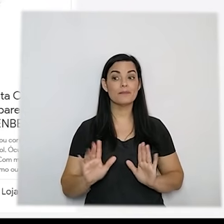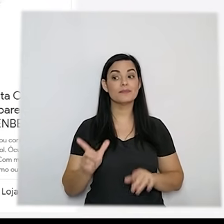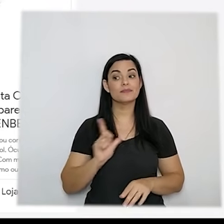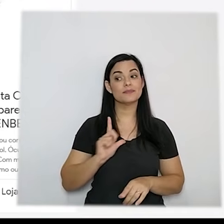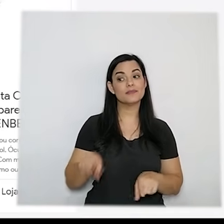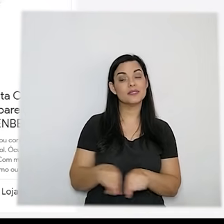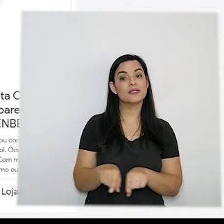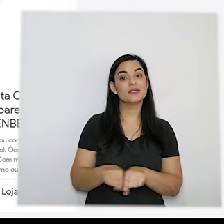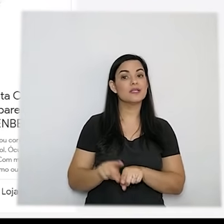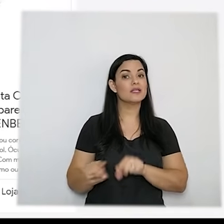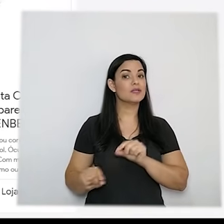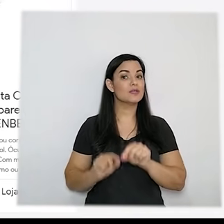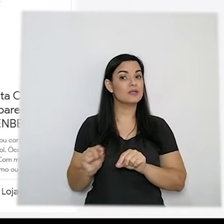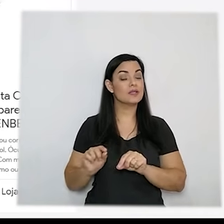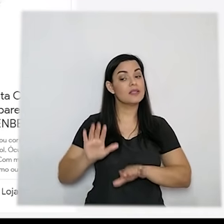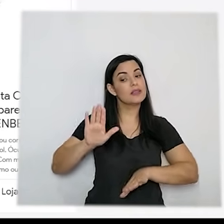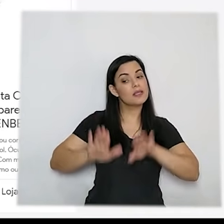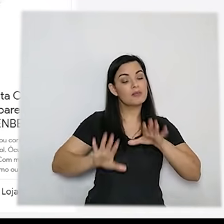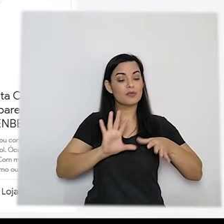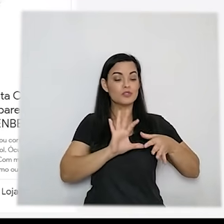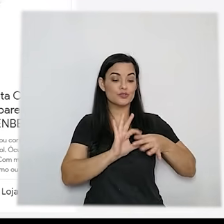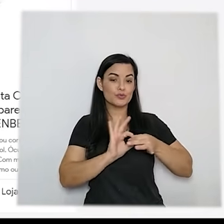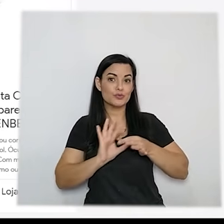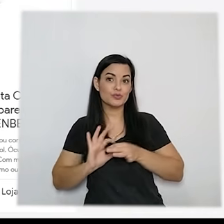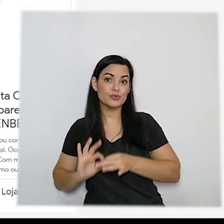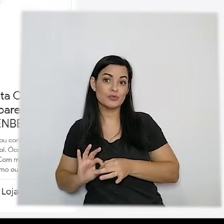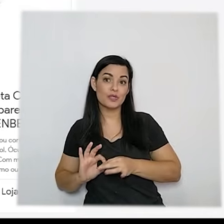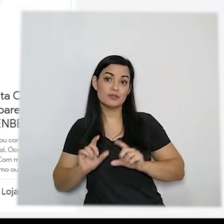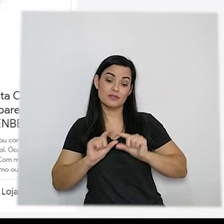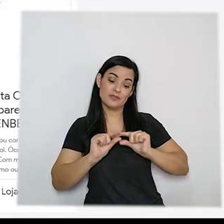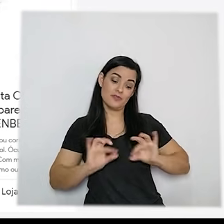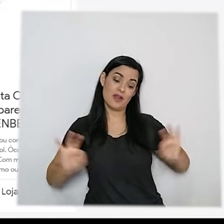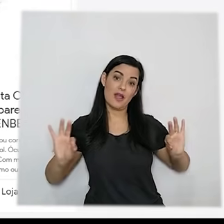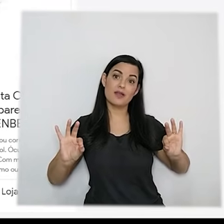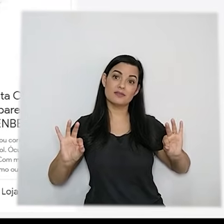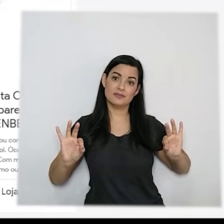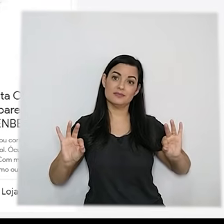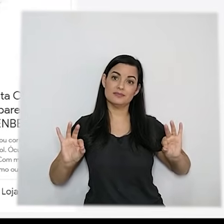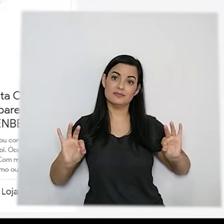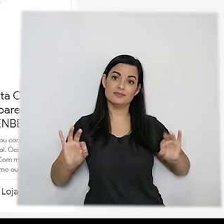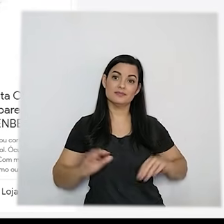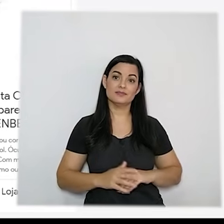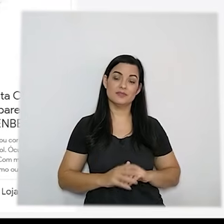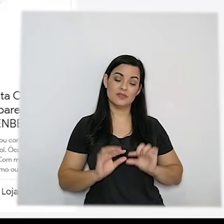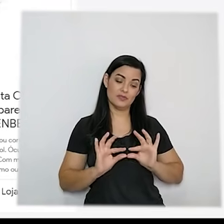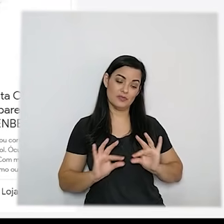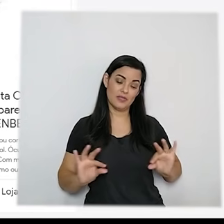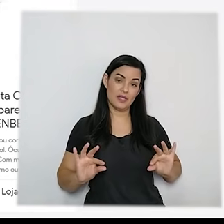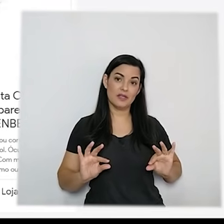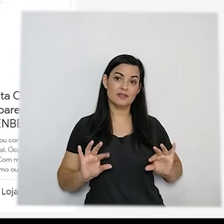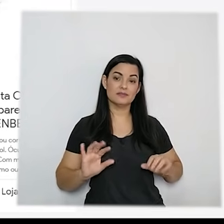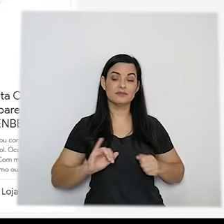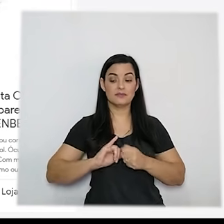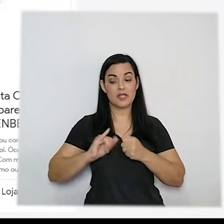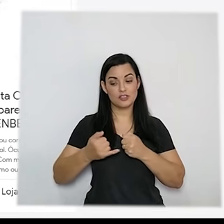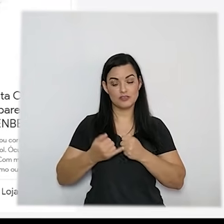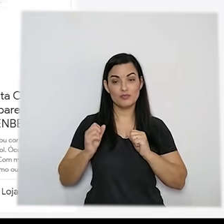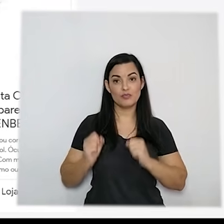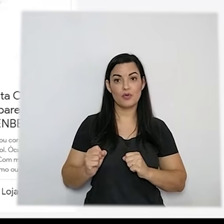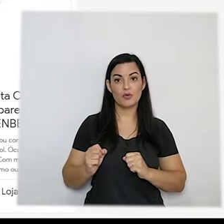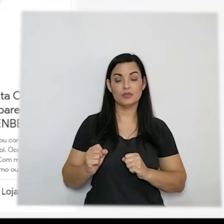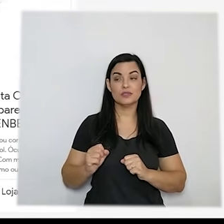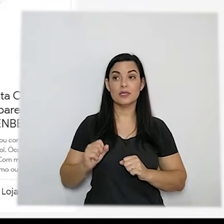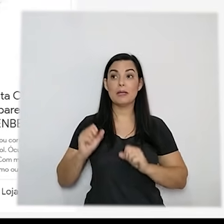aqui, dependendo do contexto em que ele está na frase, ele é um adjetivo. Então, olha lá.